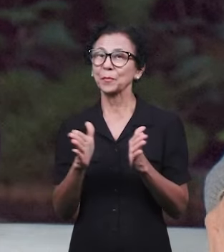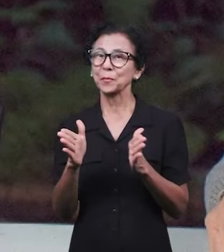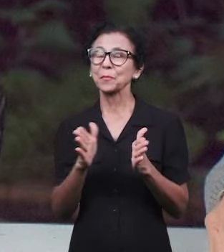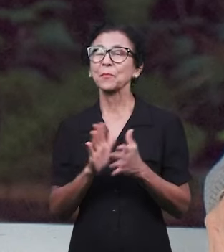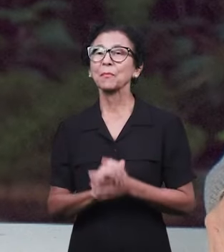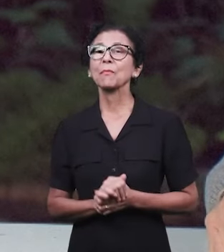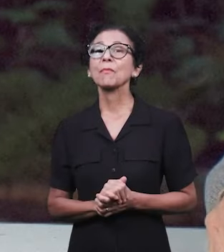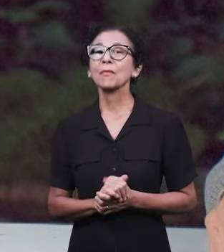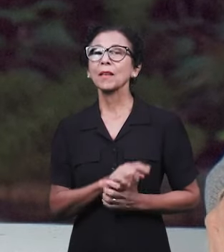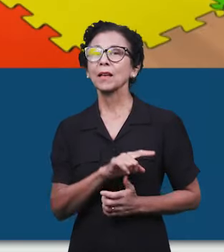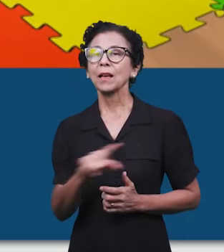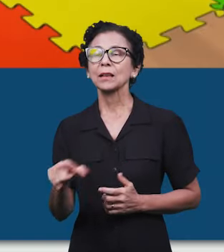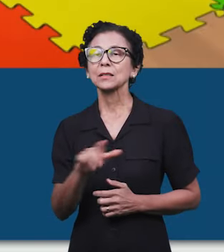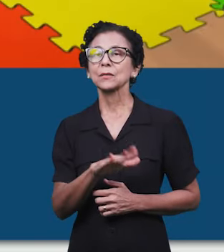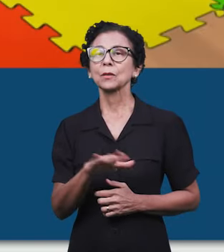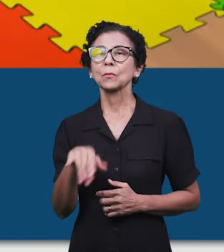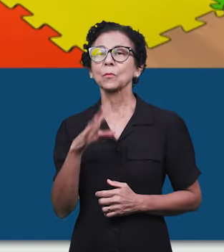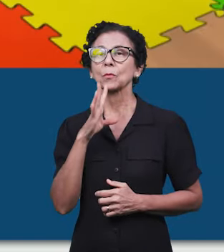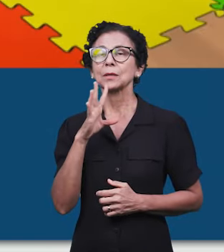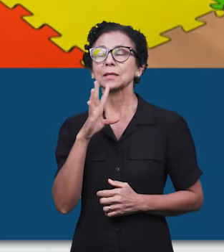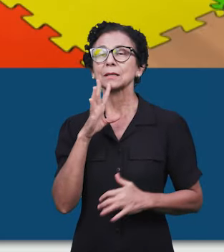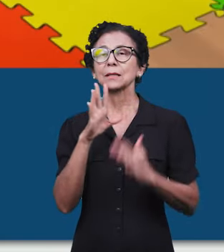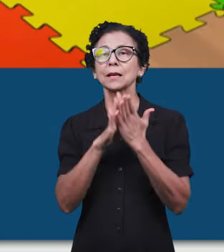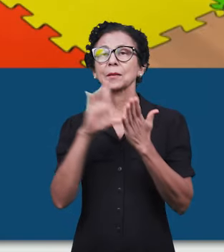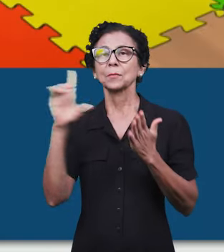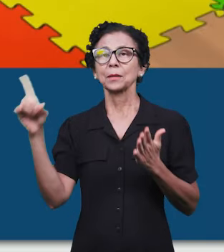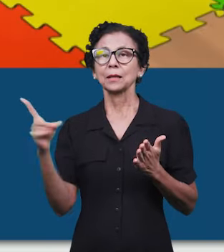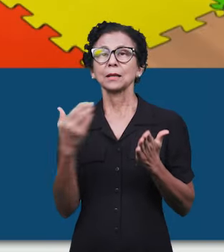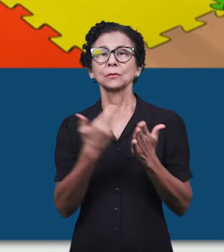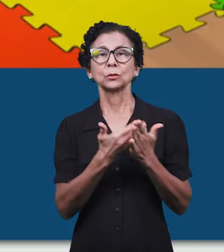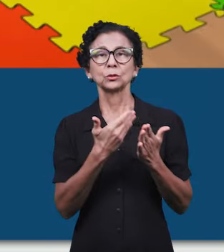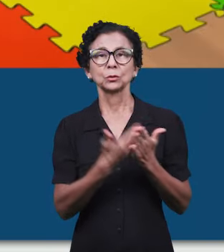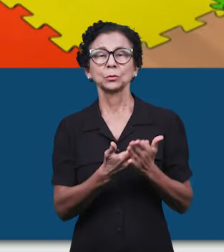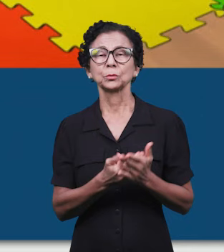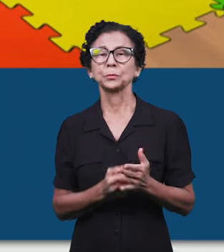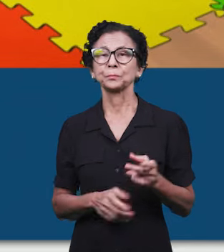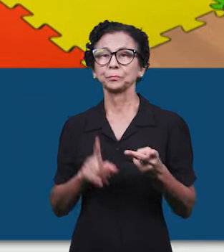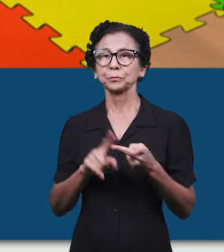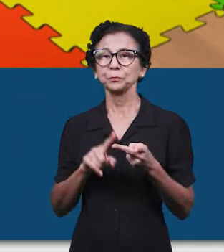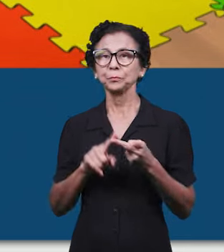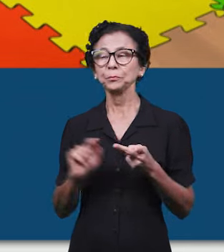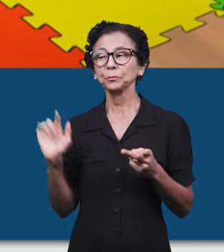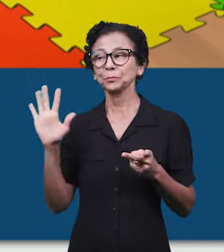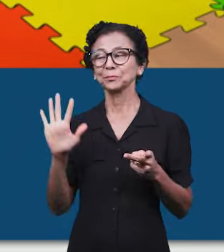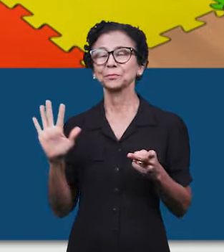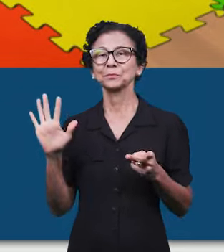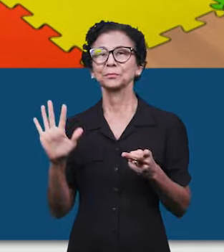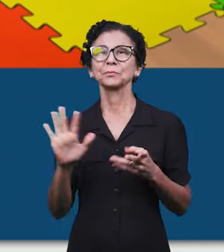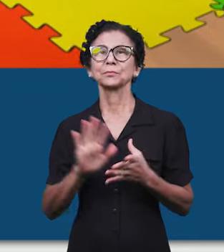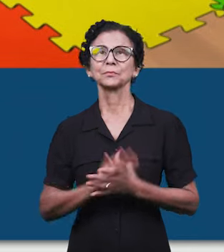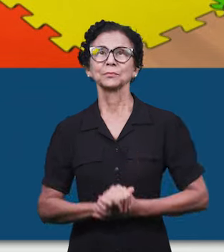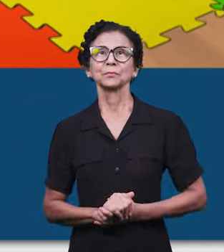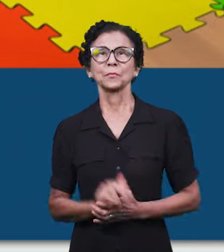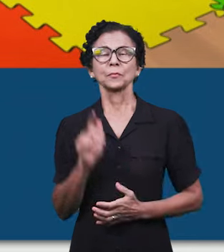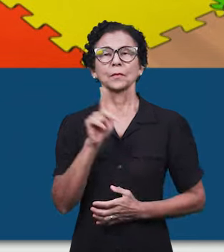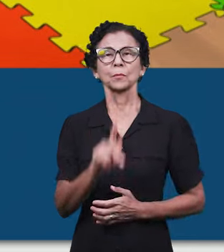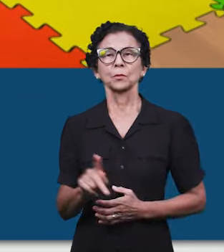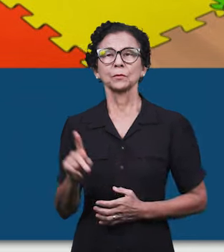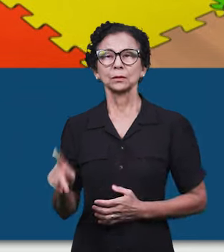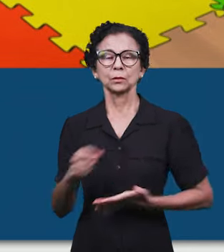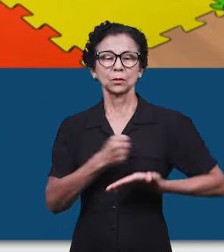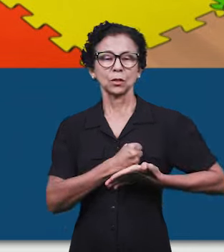irmãos, tem a professora que está dando a aula e uma professora mediadora. O que ela está fazendo? Ela está facilitando, né? Ela está